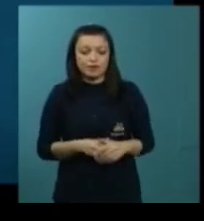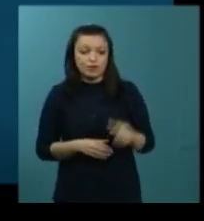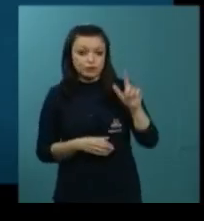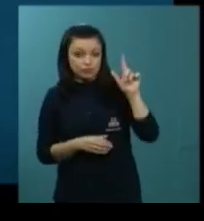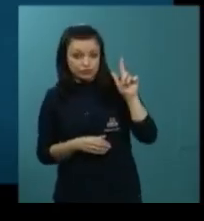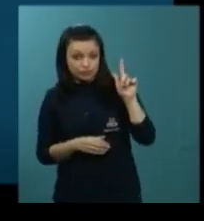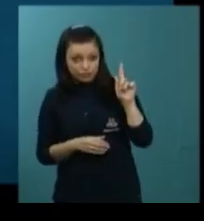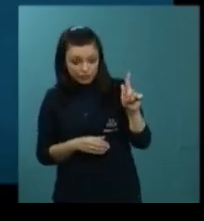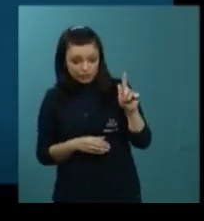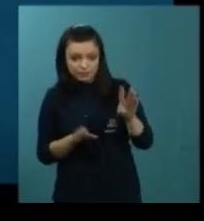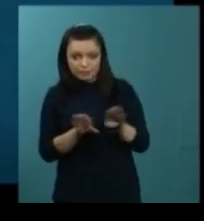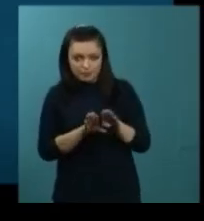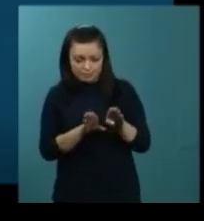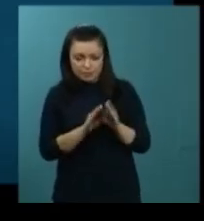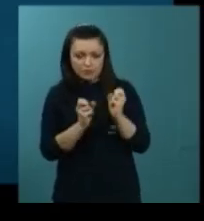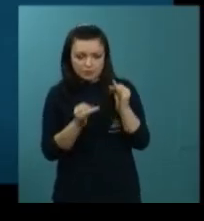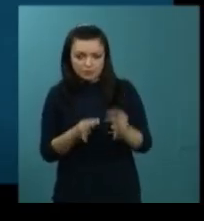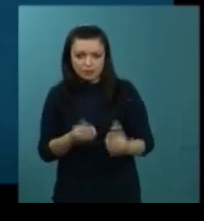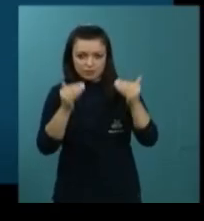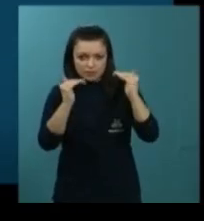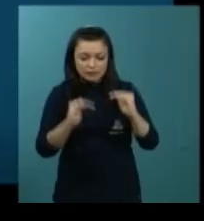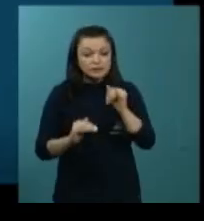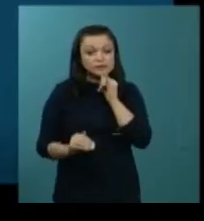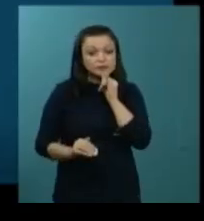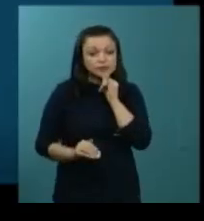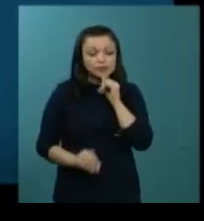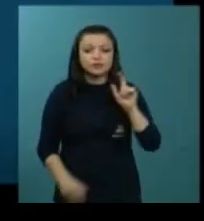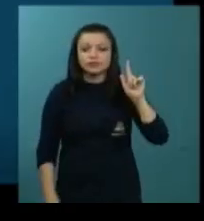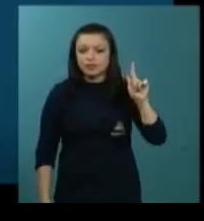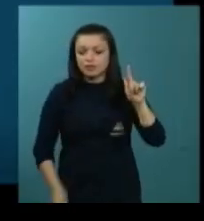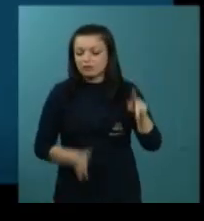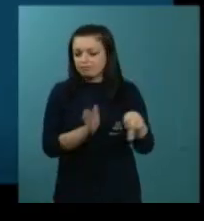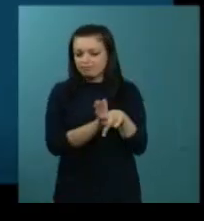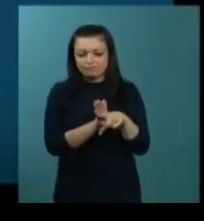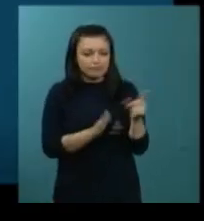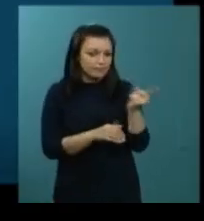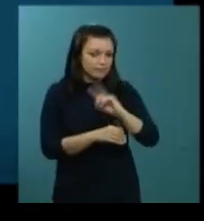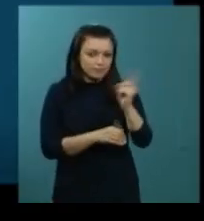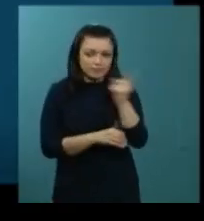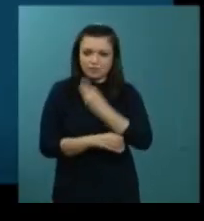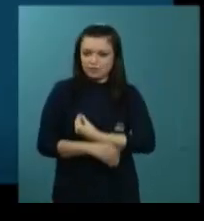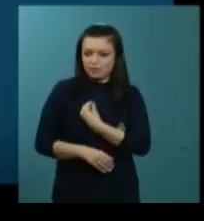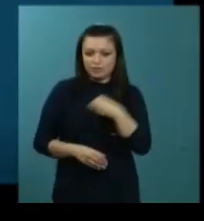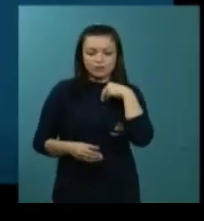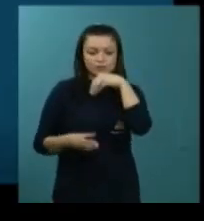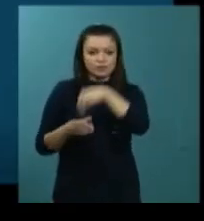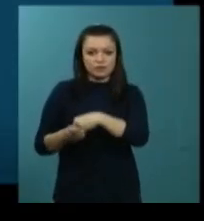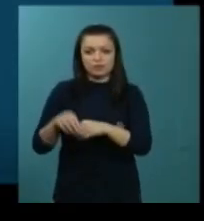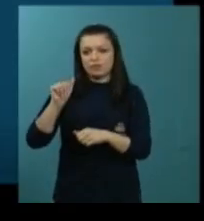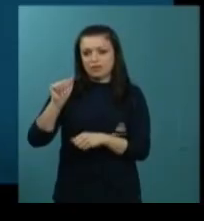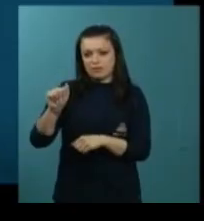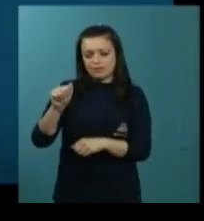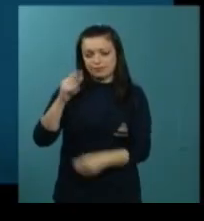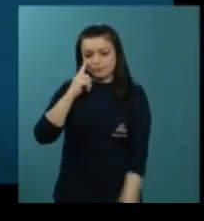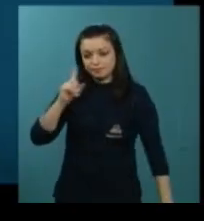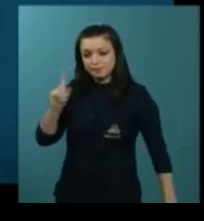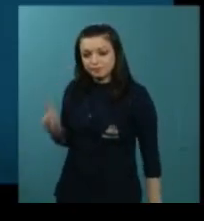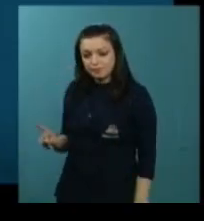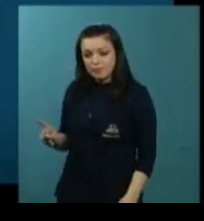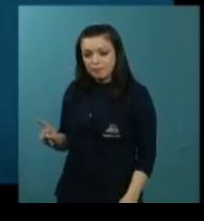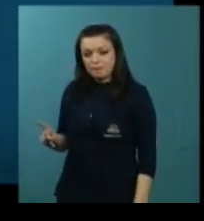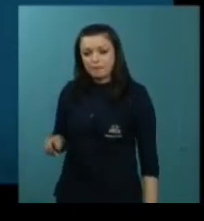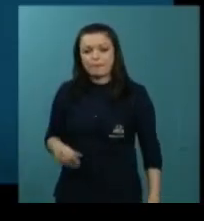como poderemos dizer que o elemento G não pertence a